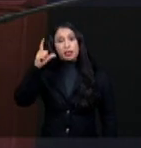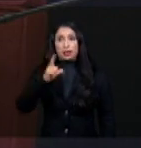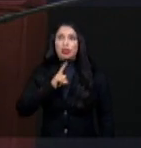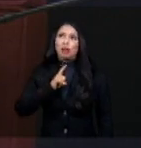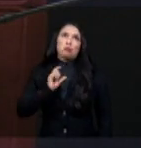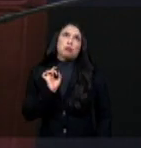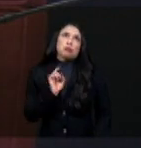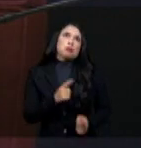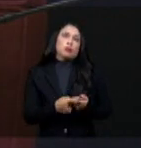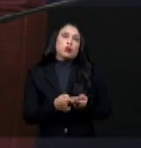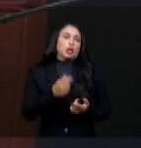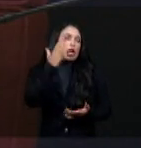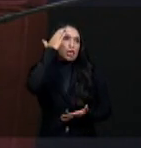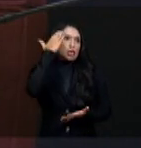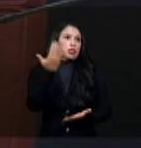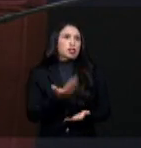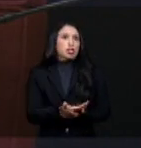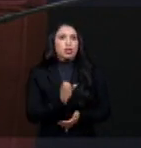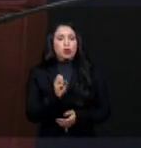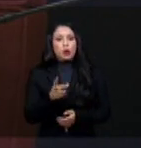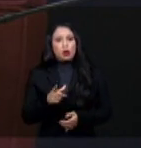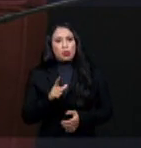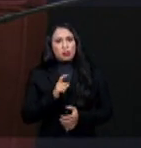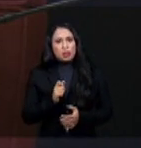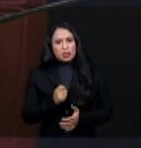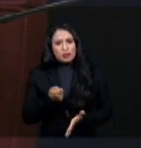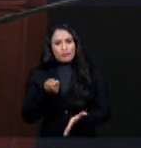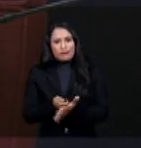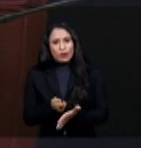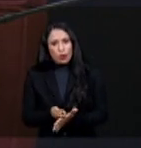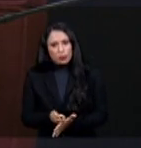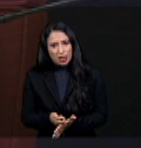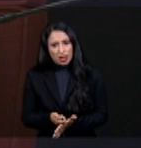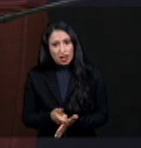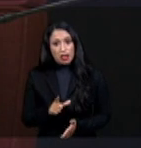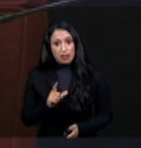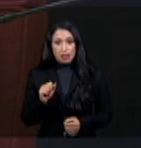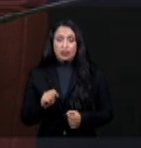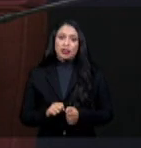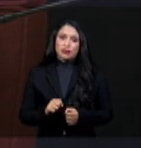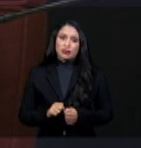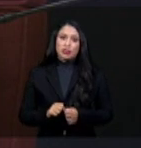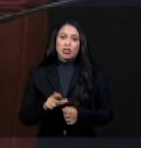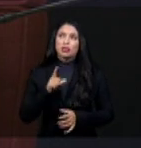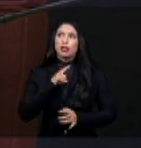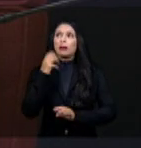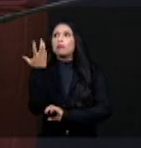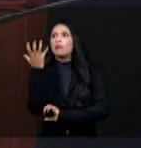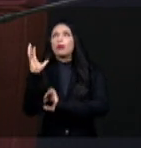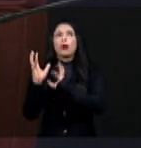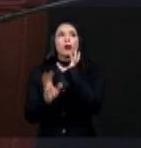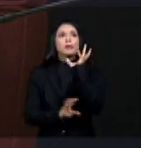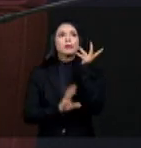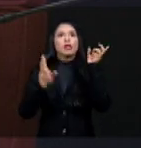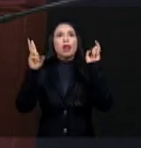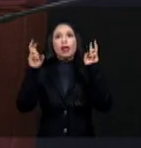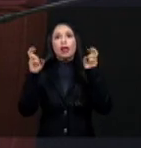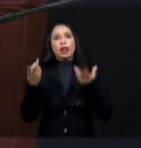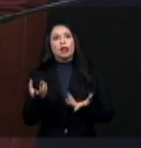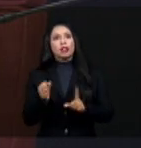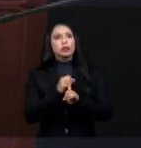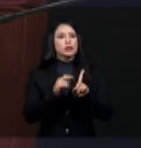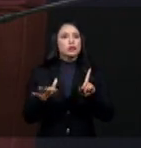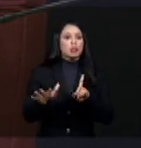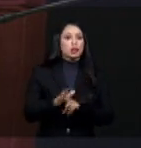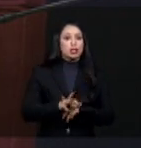alguns por crença outros porque são empurradas que a questão ambiental a questão social a